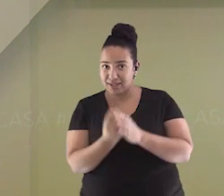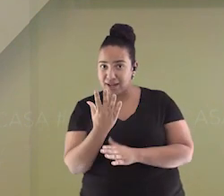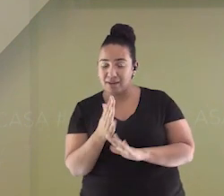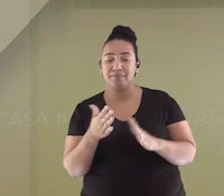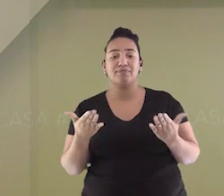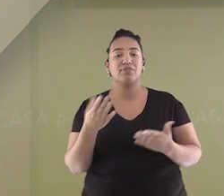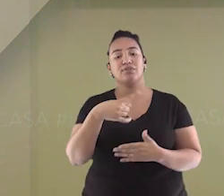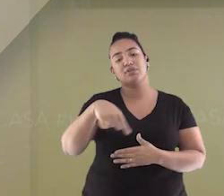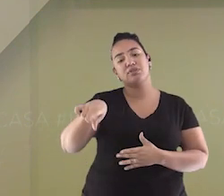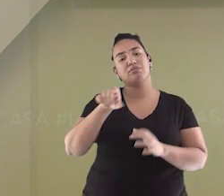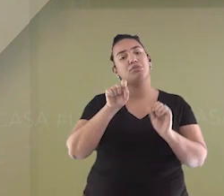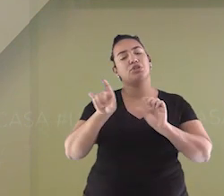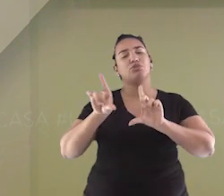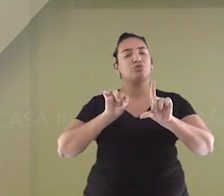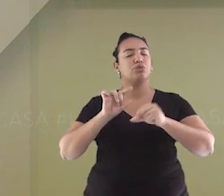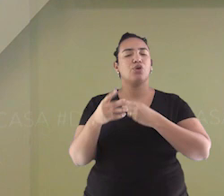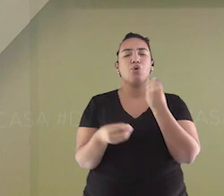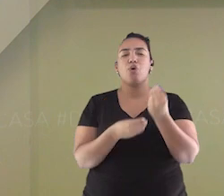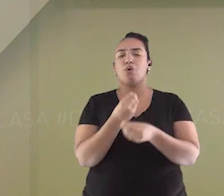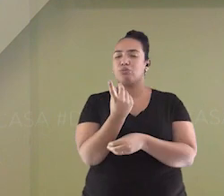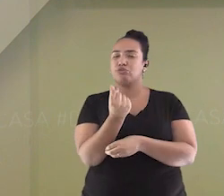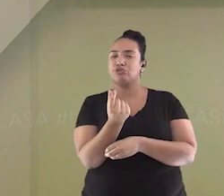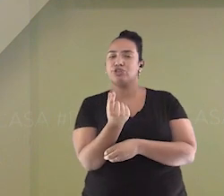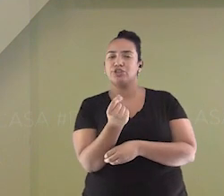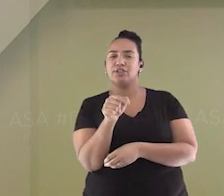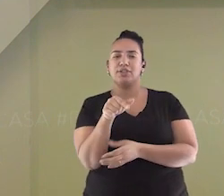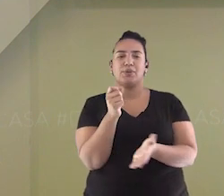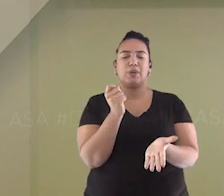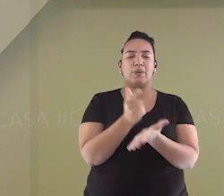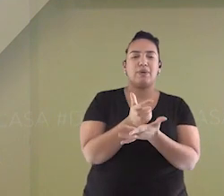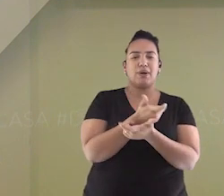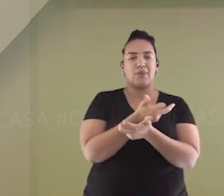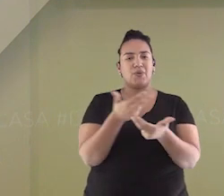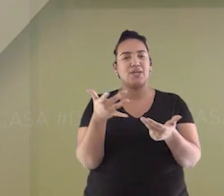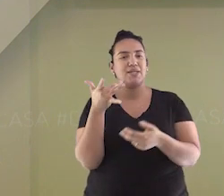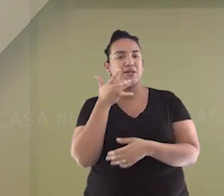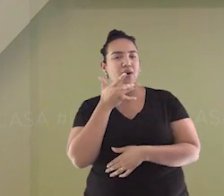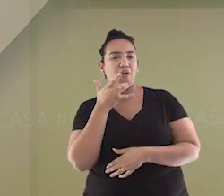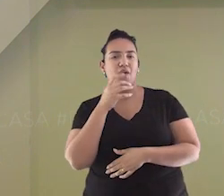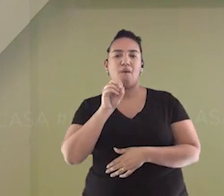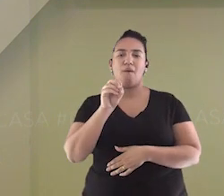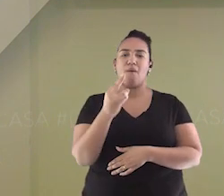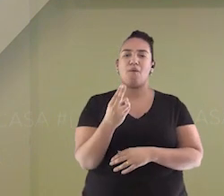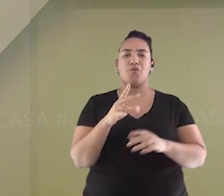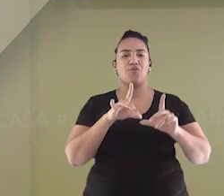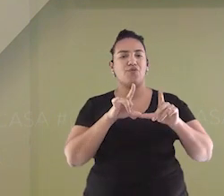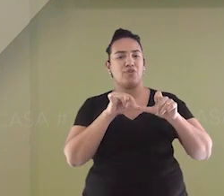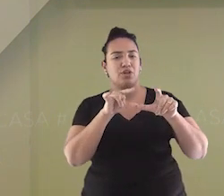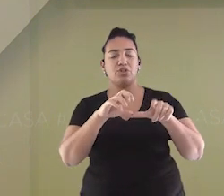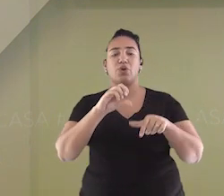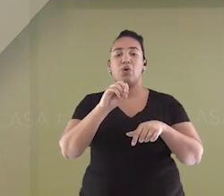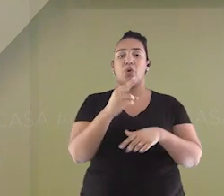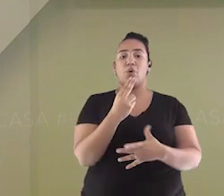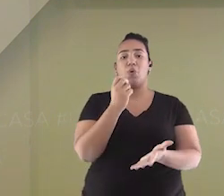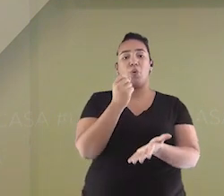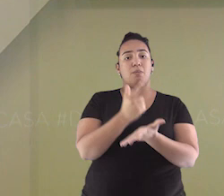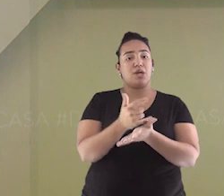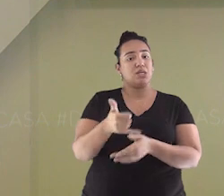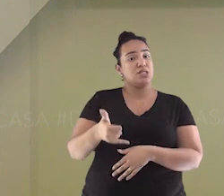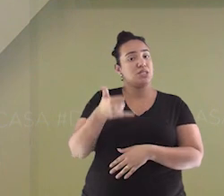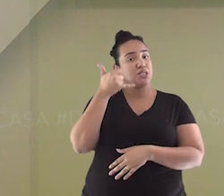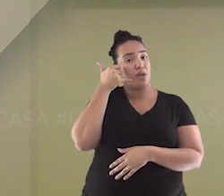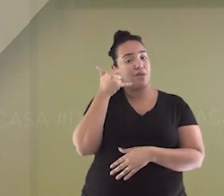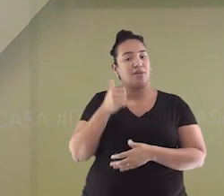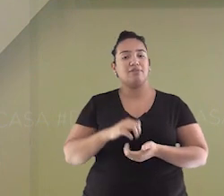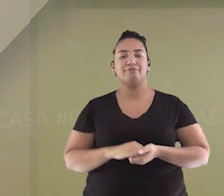Aí vocês escolhem de que forma vão gastar o dinheiro que vão juntar, se vão usar para comprar alguma comida gostosa, ou para ir viajar, ou para comprar um celular ou um